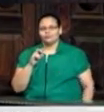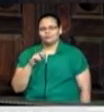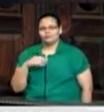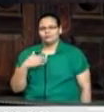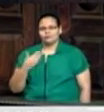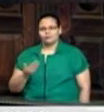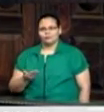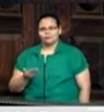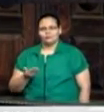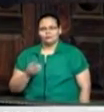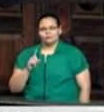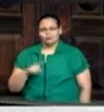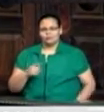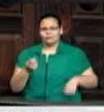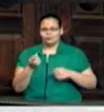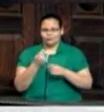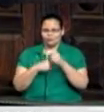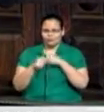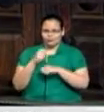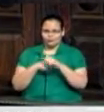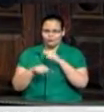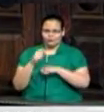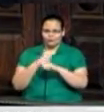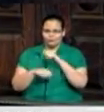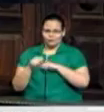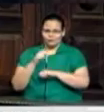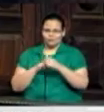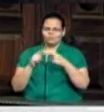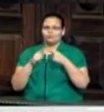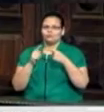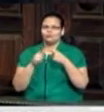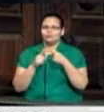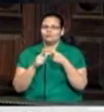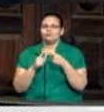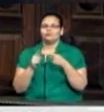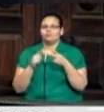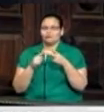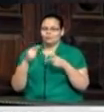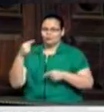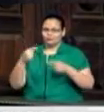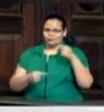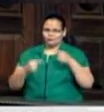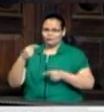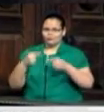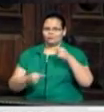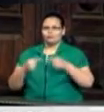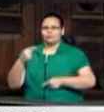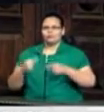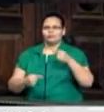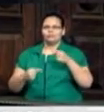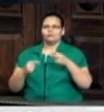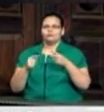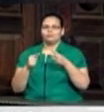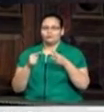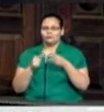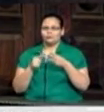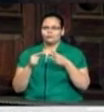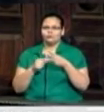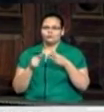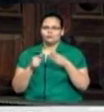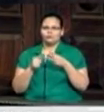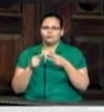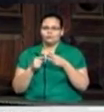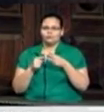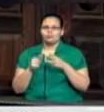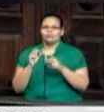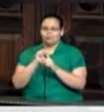vetor econômico, o vetor político, o